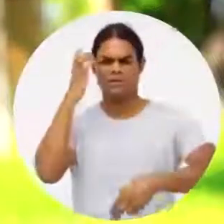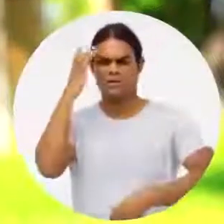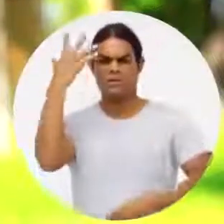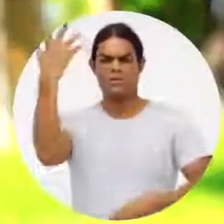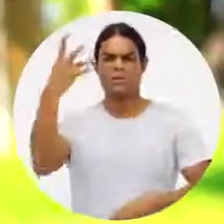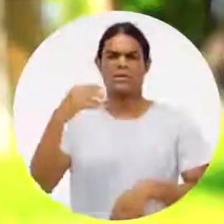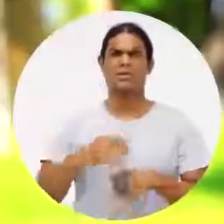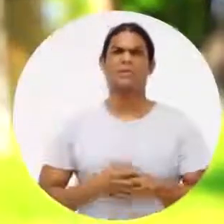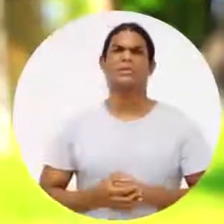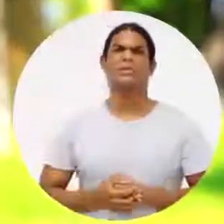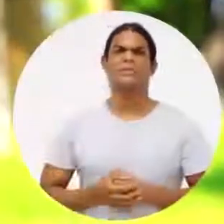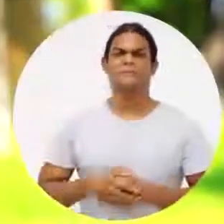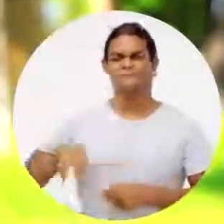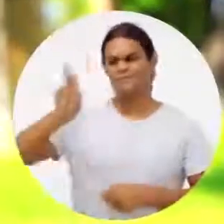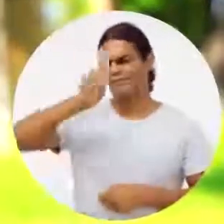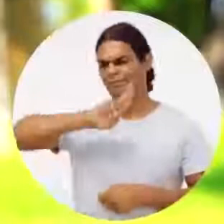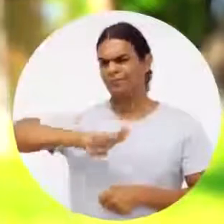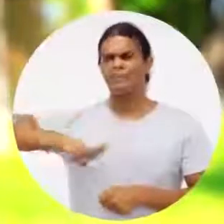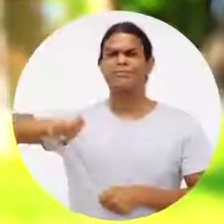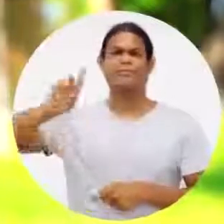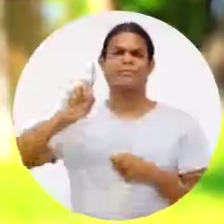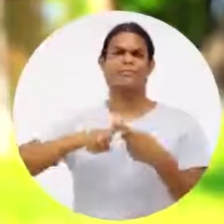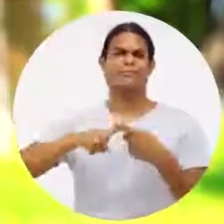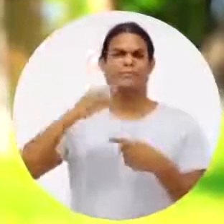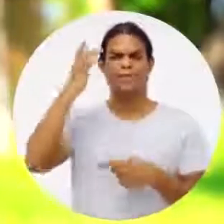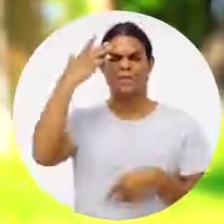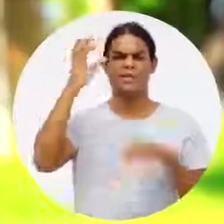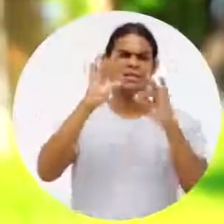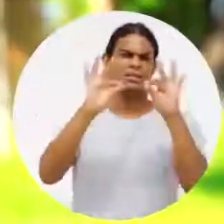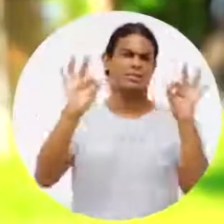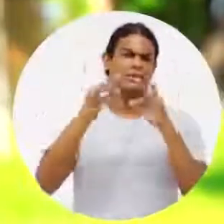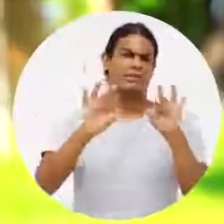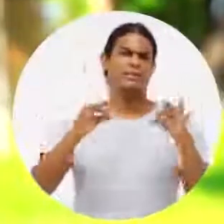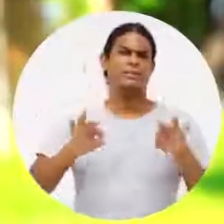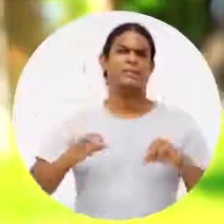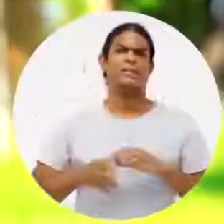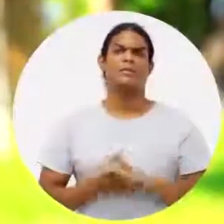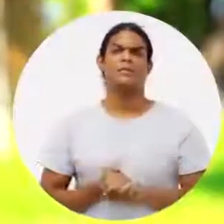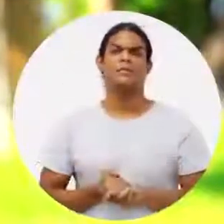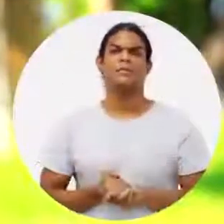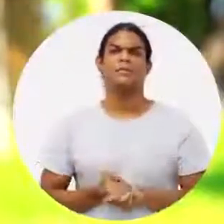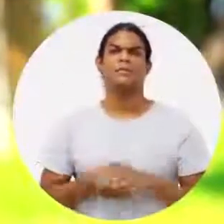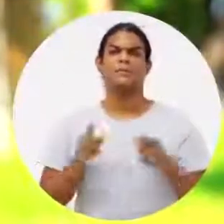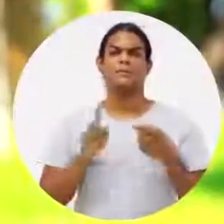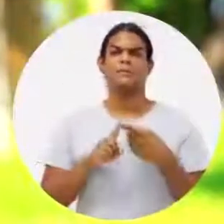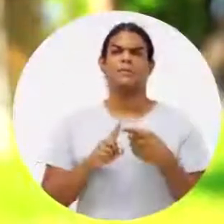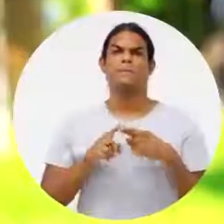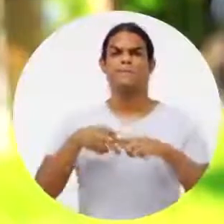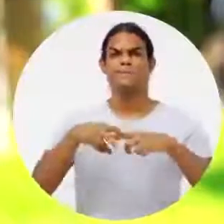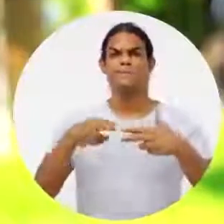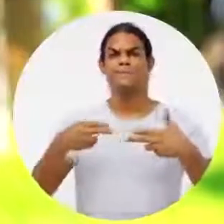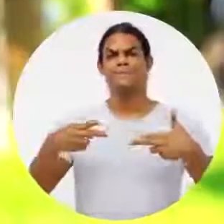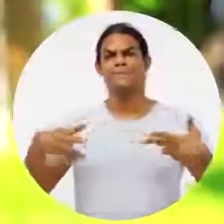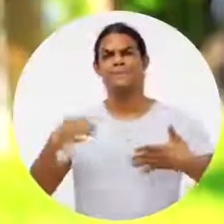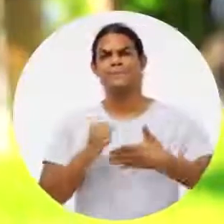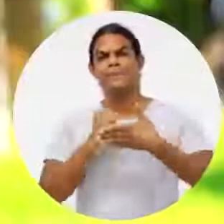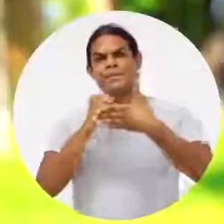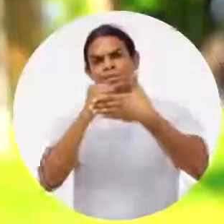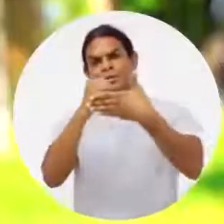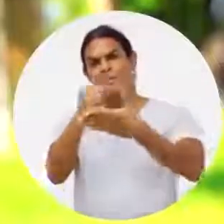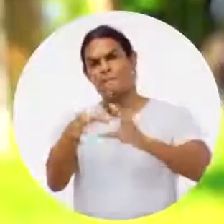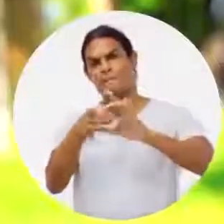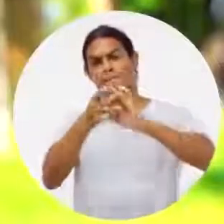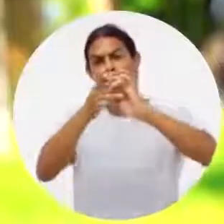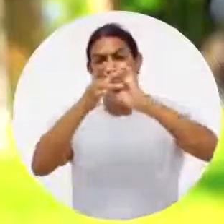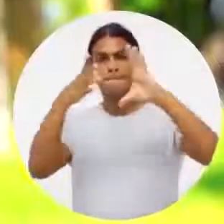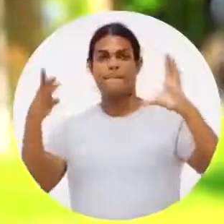então não precisa de grandes esforços para aplicar com os seus usuários. Ela também é uma ferramenta que possibilita